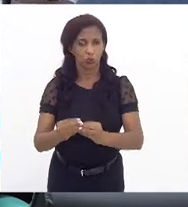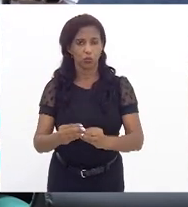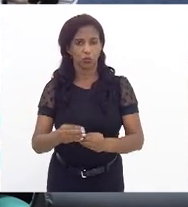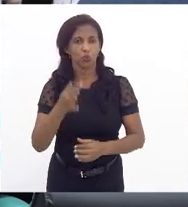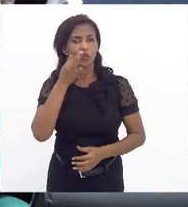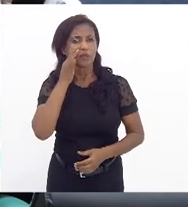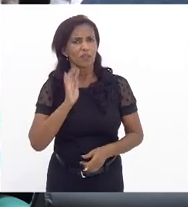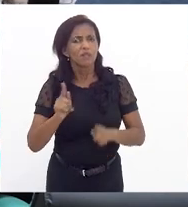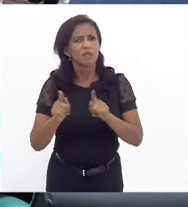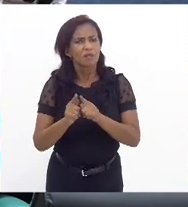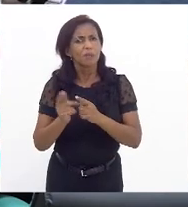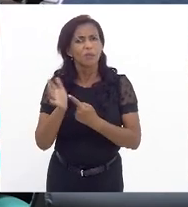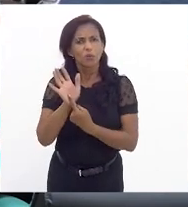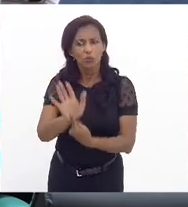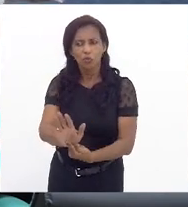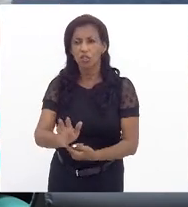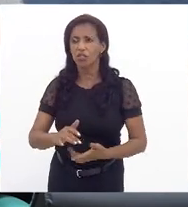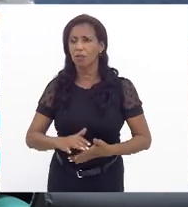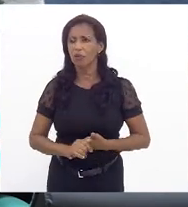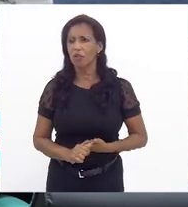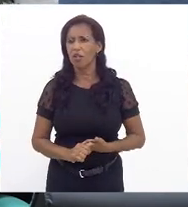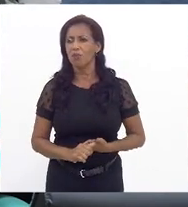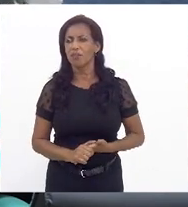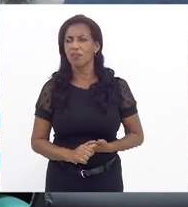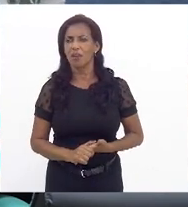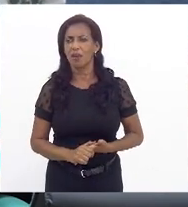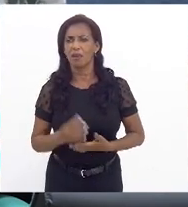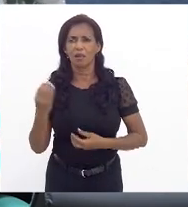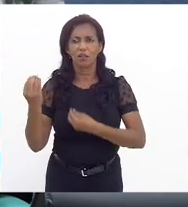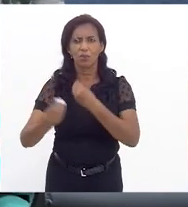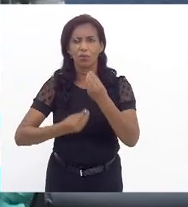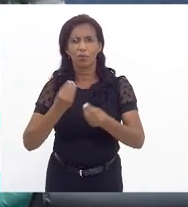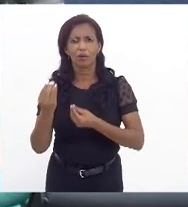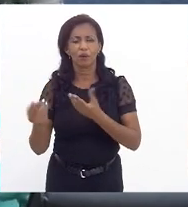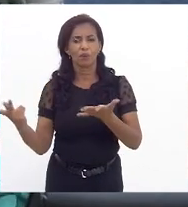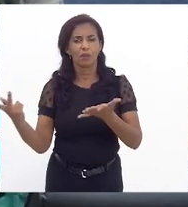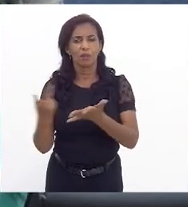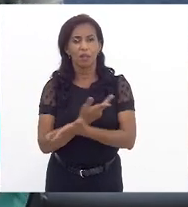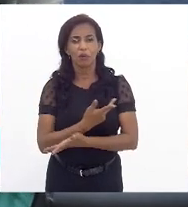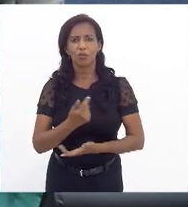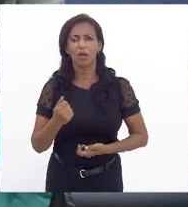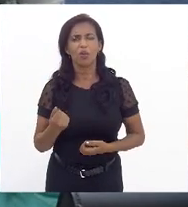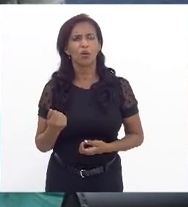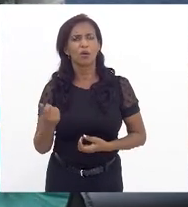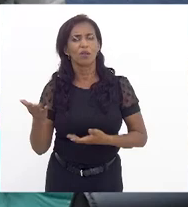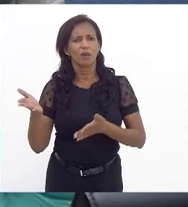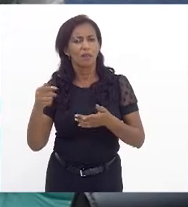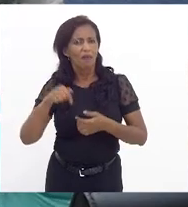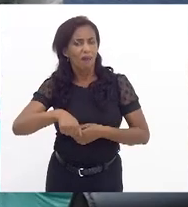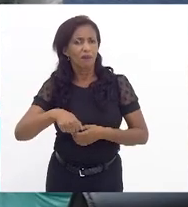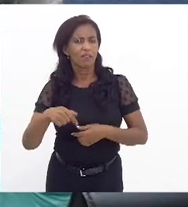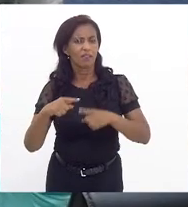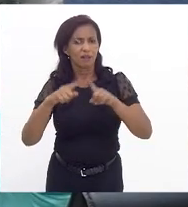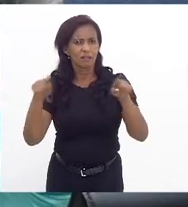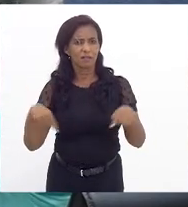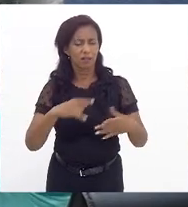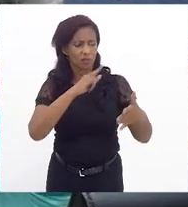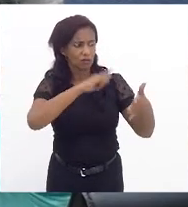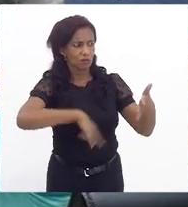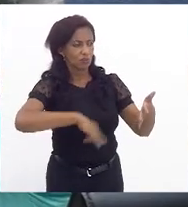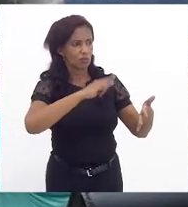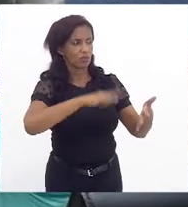Serafini, inclusive, mostrou como foi a tramitação dessa medida provisória. Né? Algo